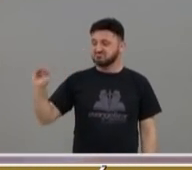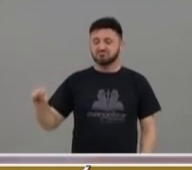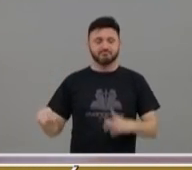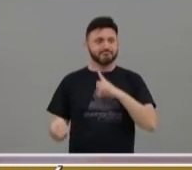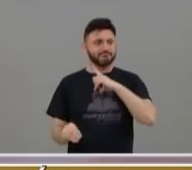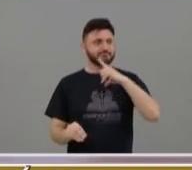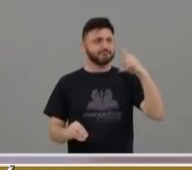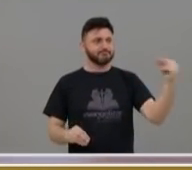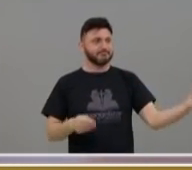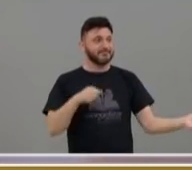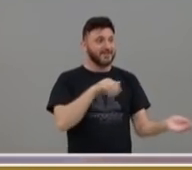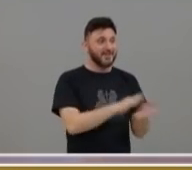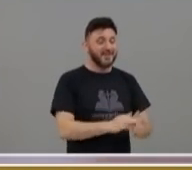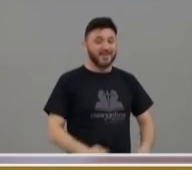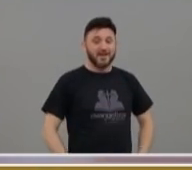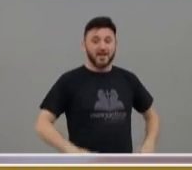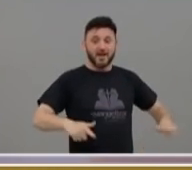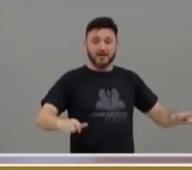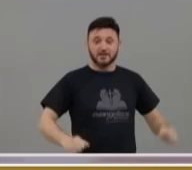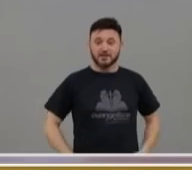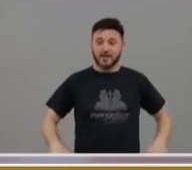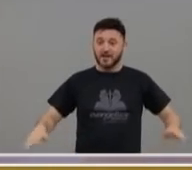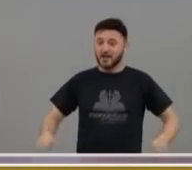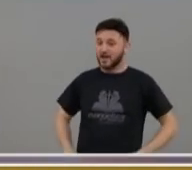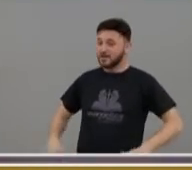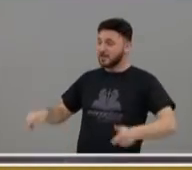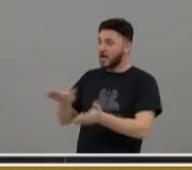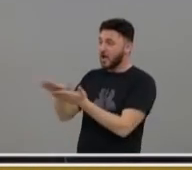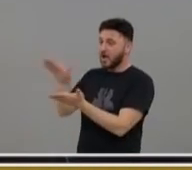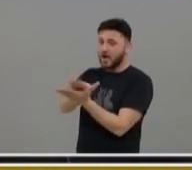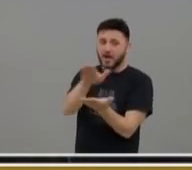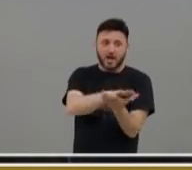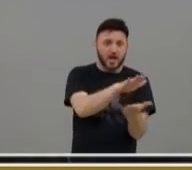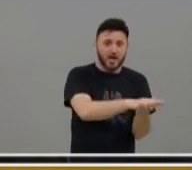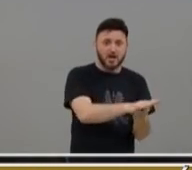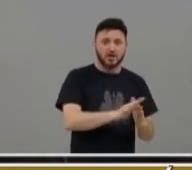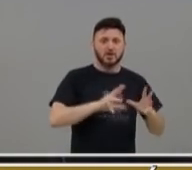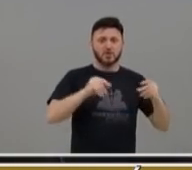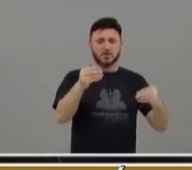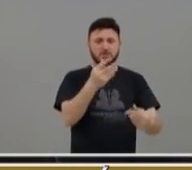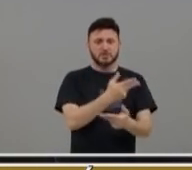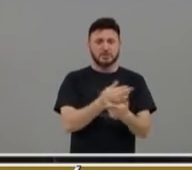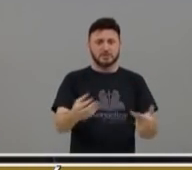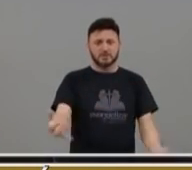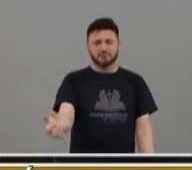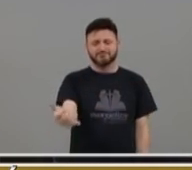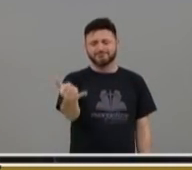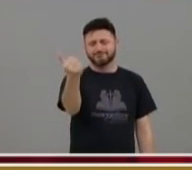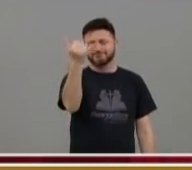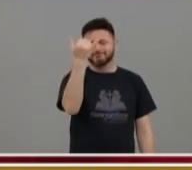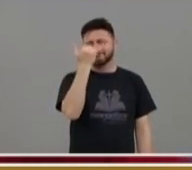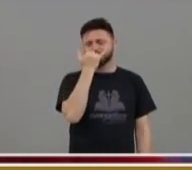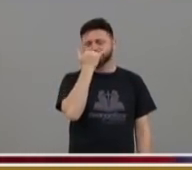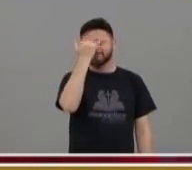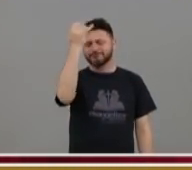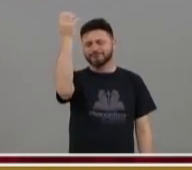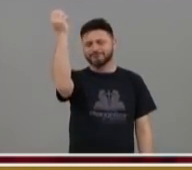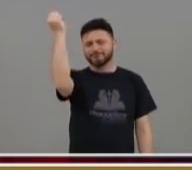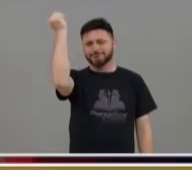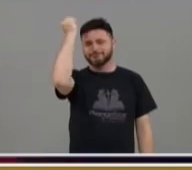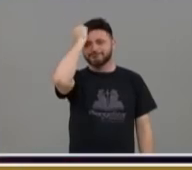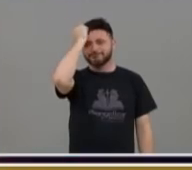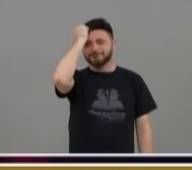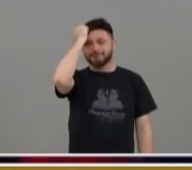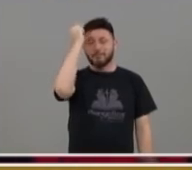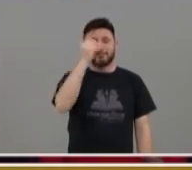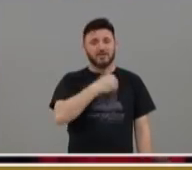Fui pro mundo, gastei tudo, me restou só o pecado. Hoje